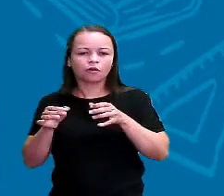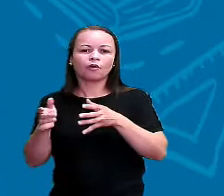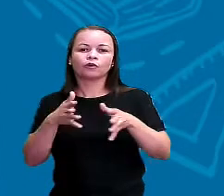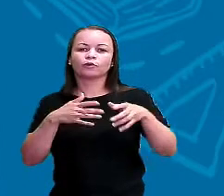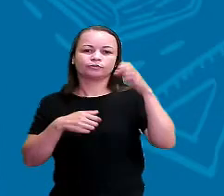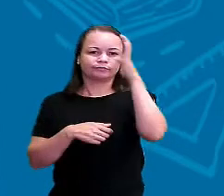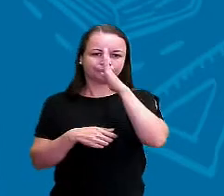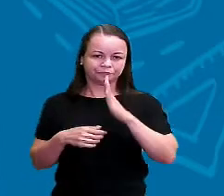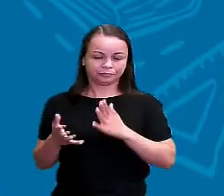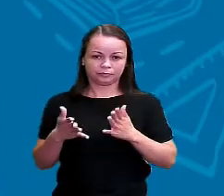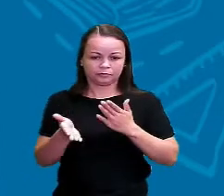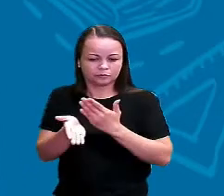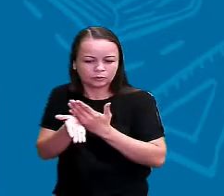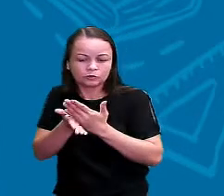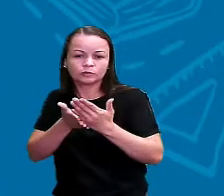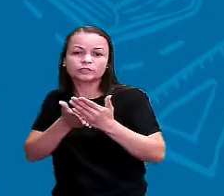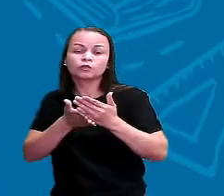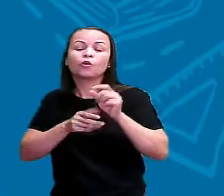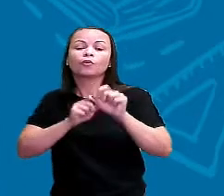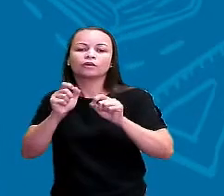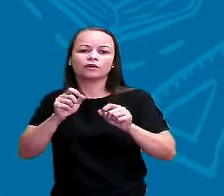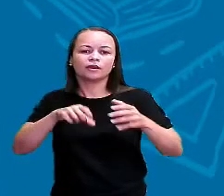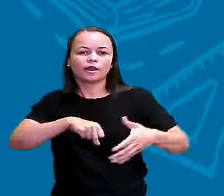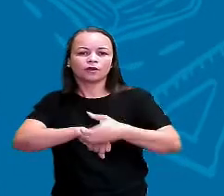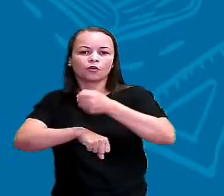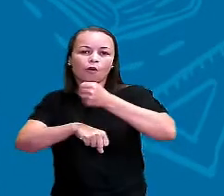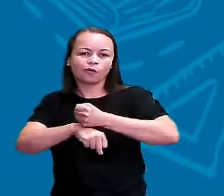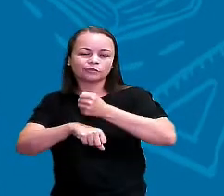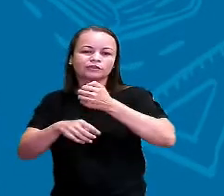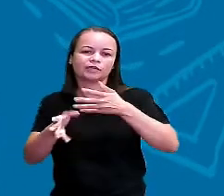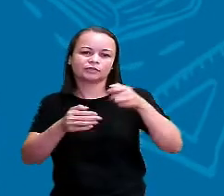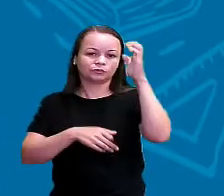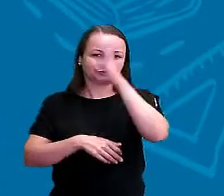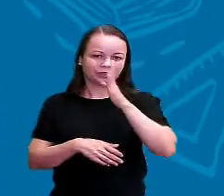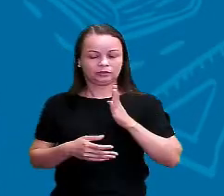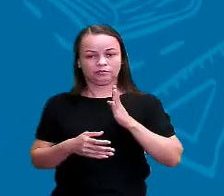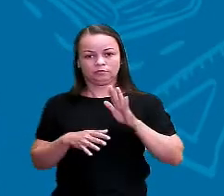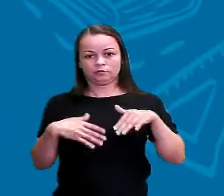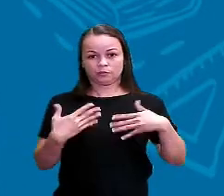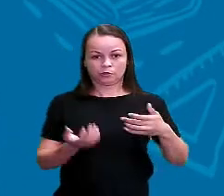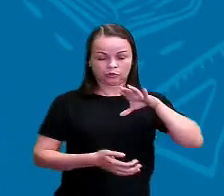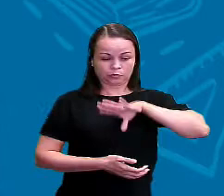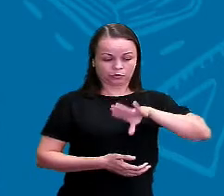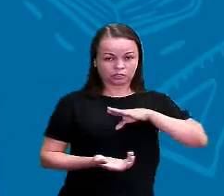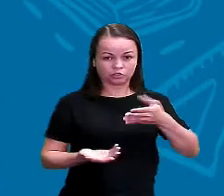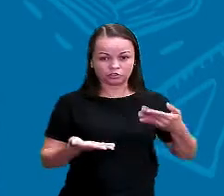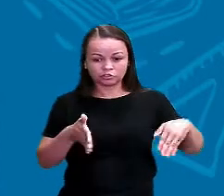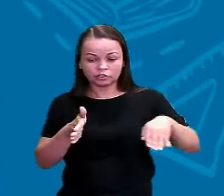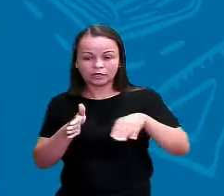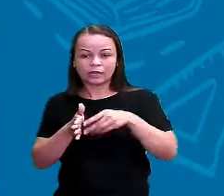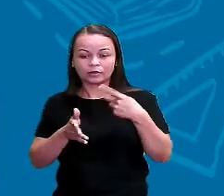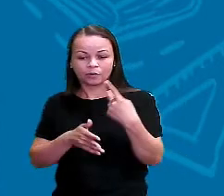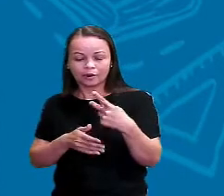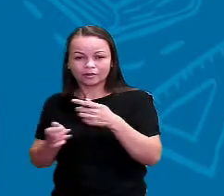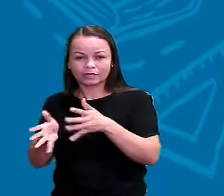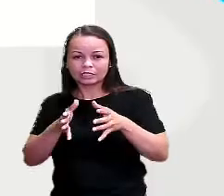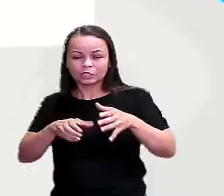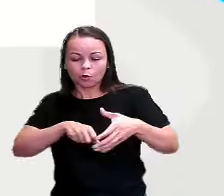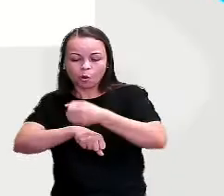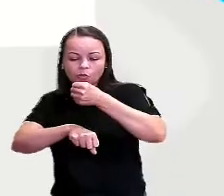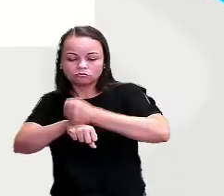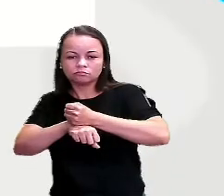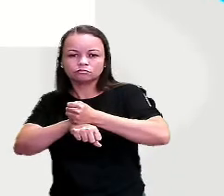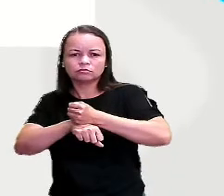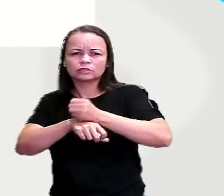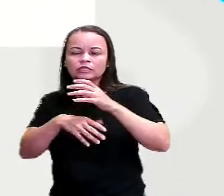acontecimento, iniciou-se a colonização do Brasil. Embora os portugueses só tenham tomado medidas efetivas de colonização